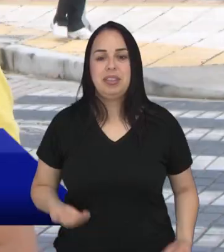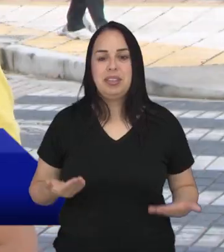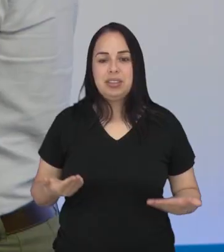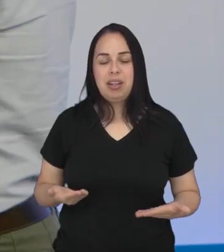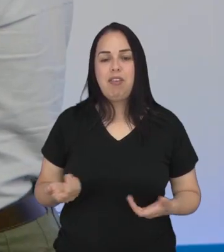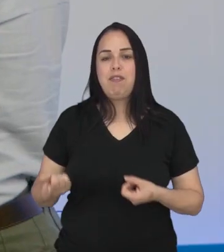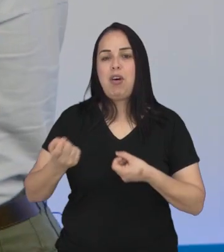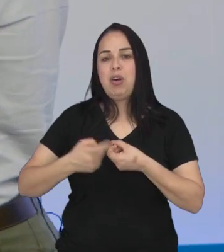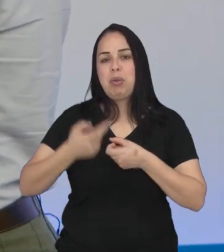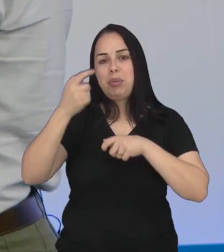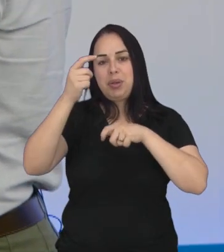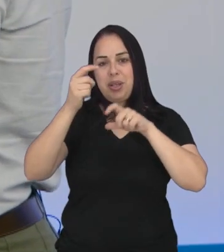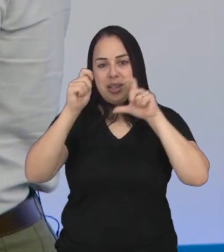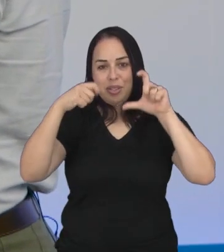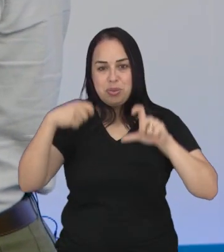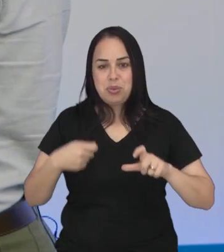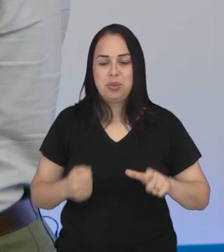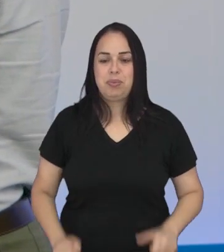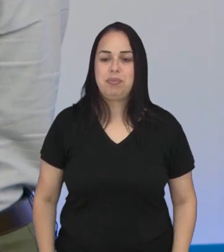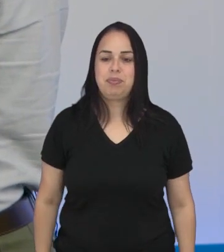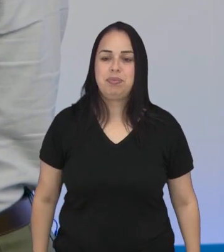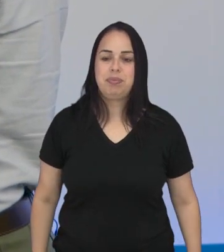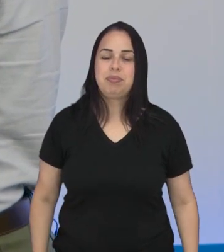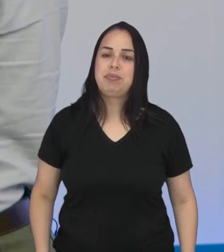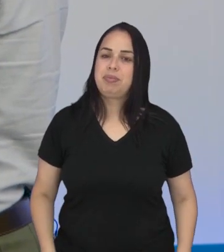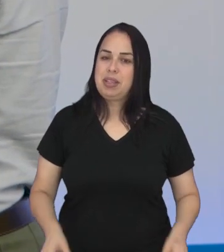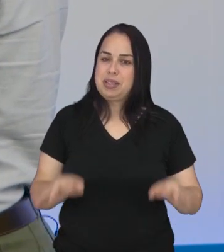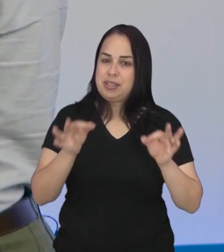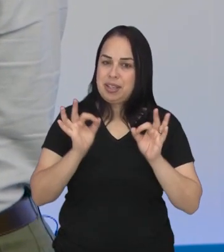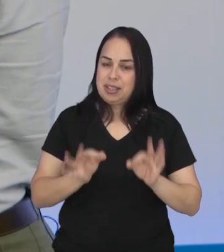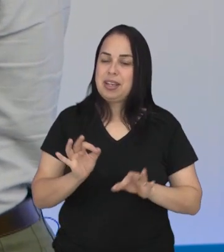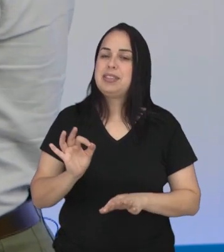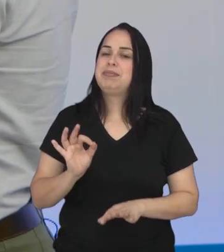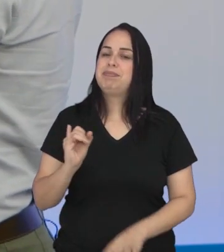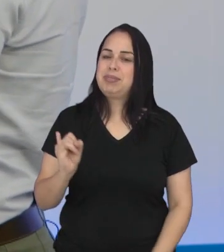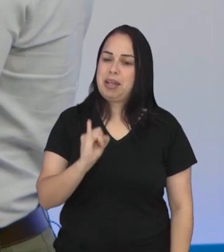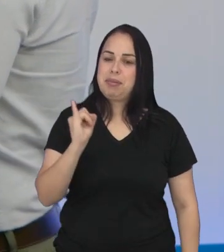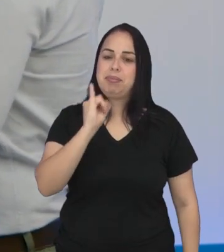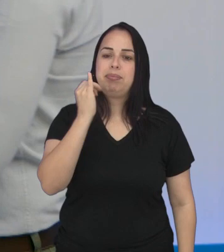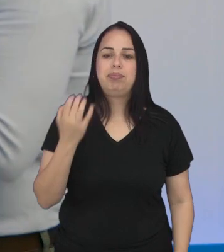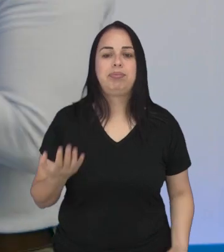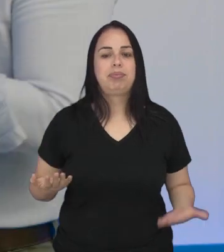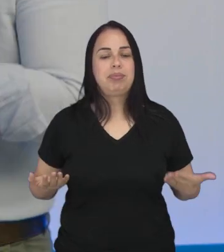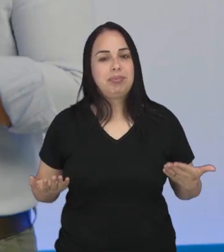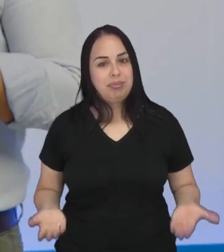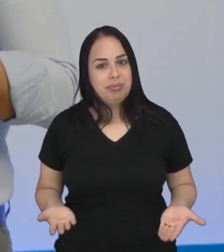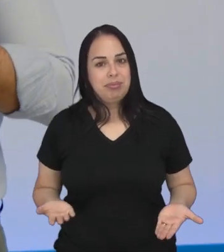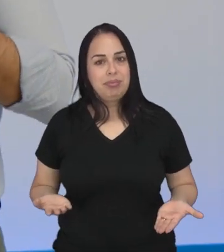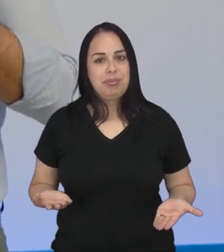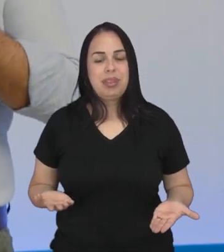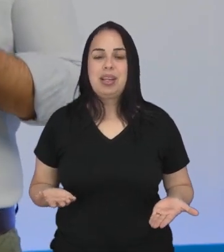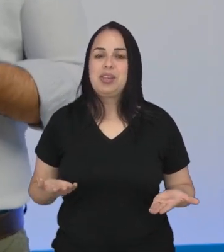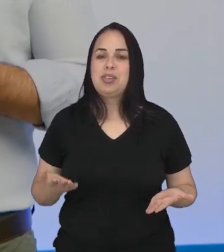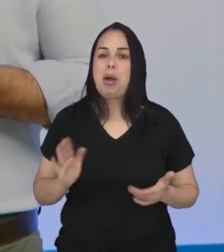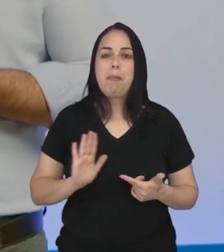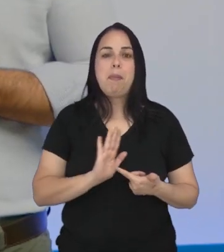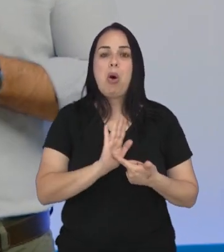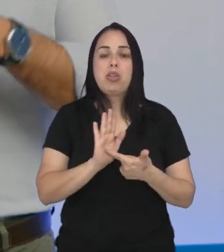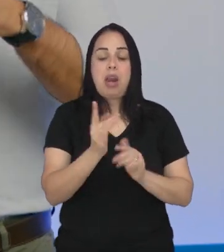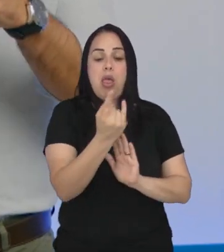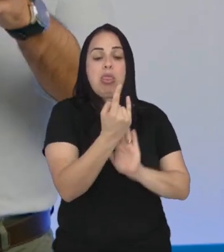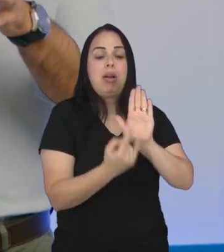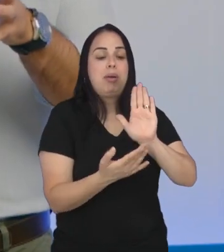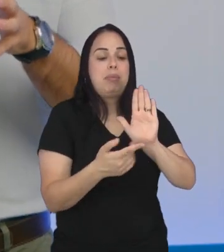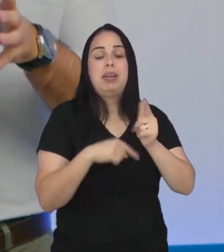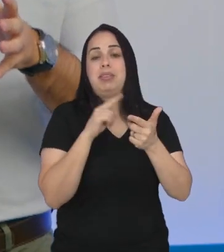você no estúdio guerra com essa informação importante paraa nossa sociedade com certeza muito importante viu João e é isso pessoal é